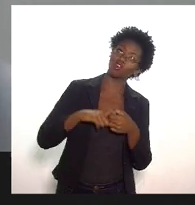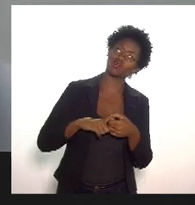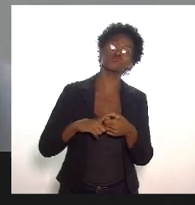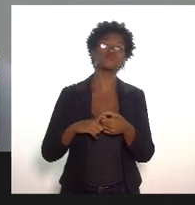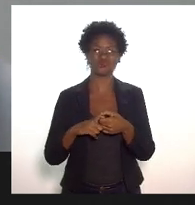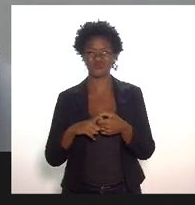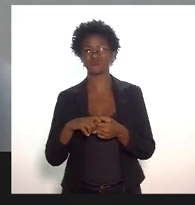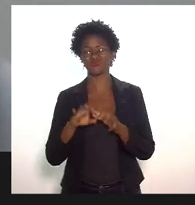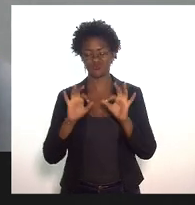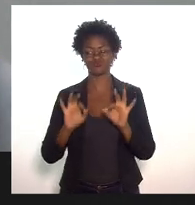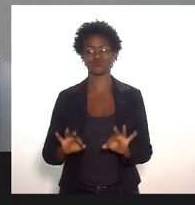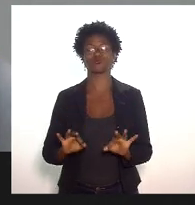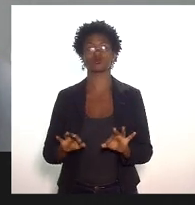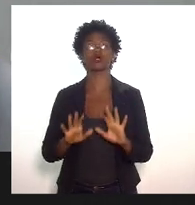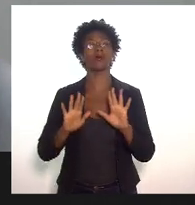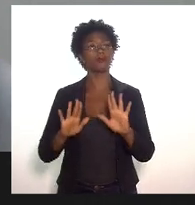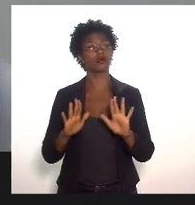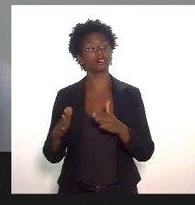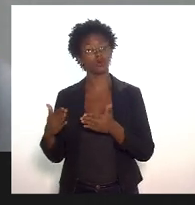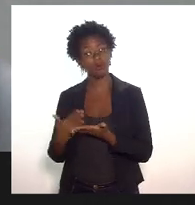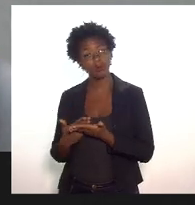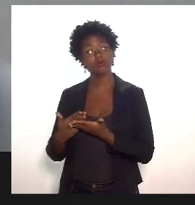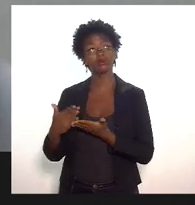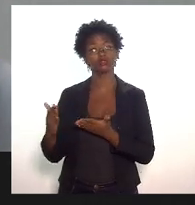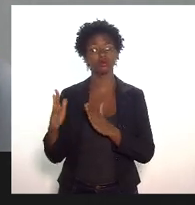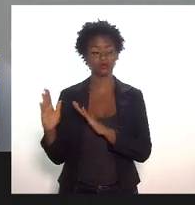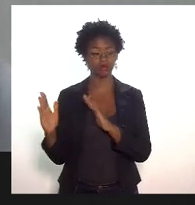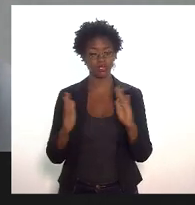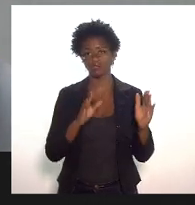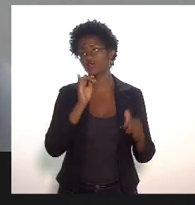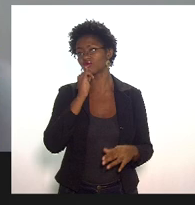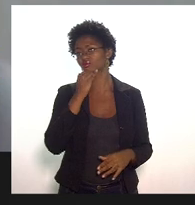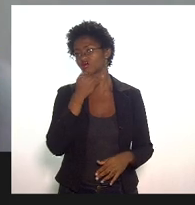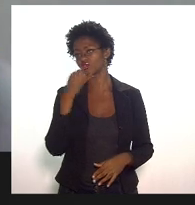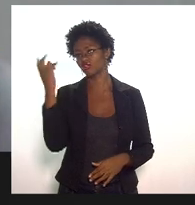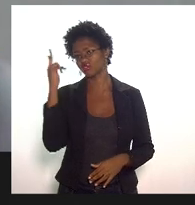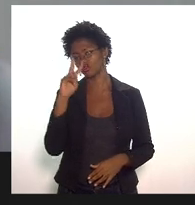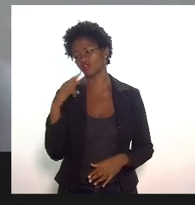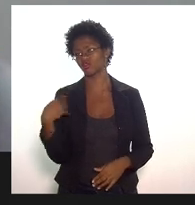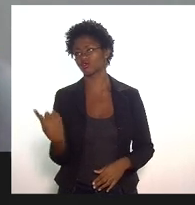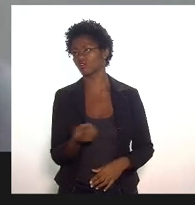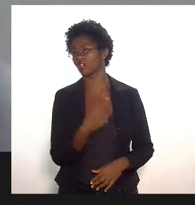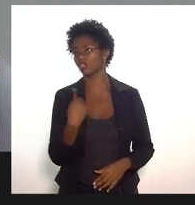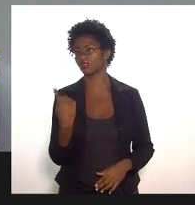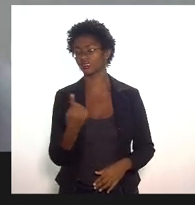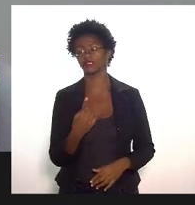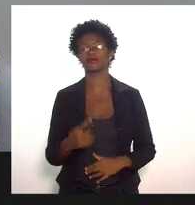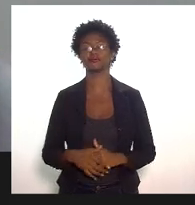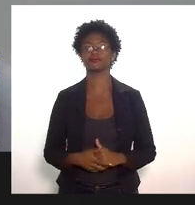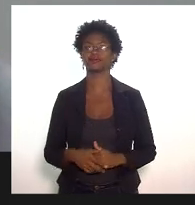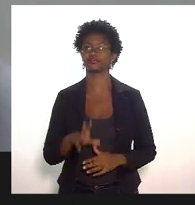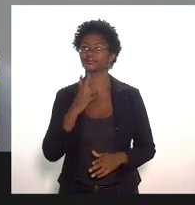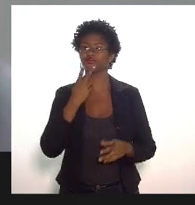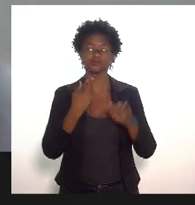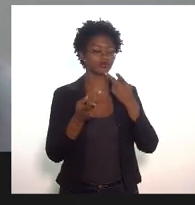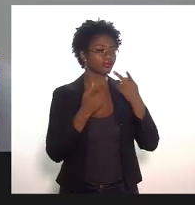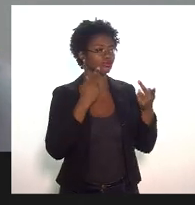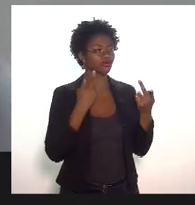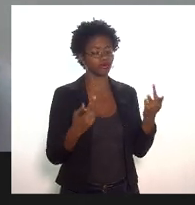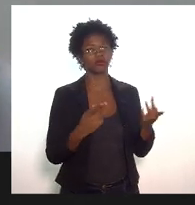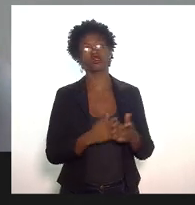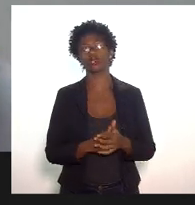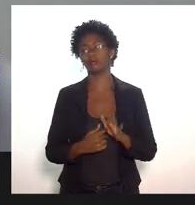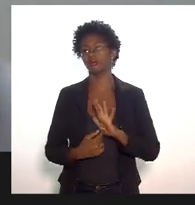gente chegar a um momento muito triste da nossa história, que foram as revelações, né, da Lava Jato e todas